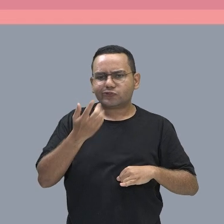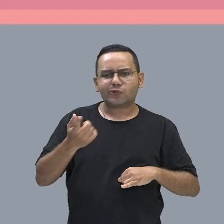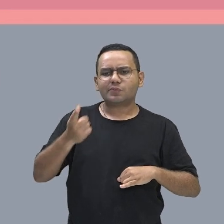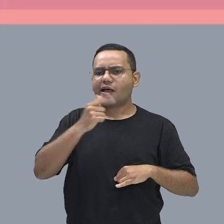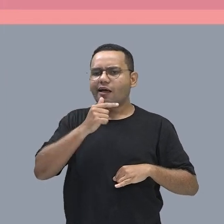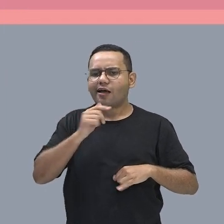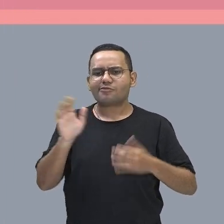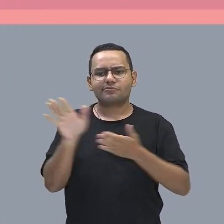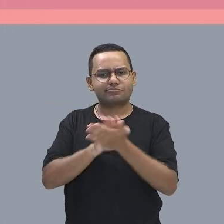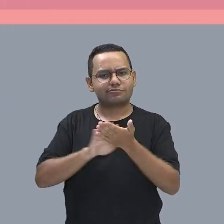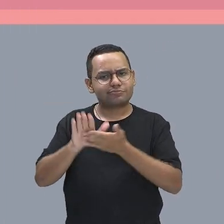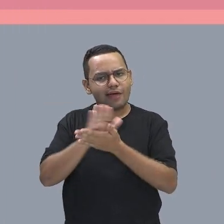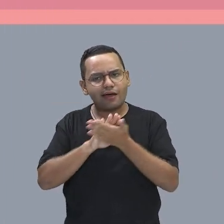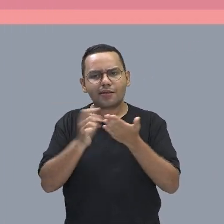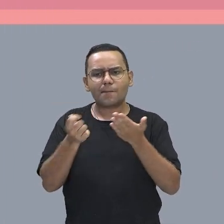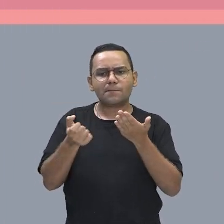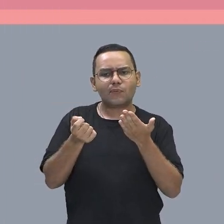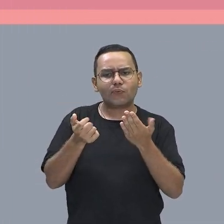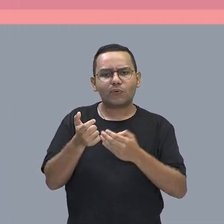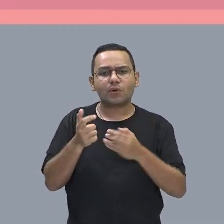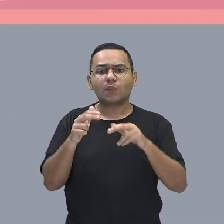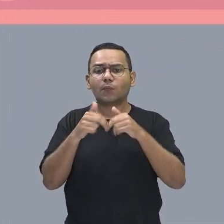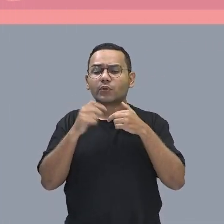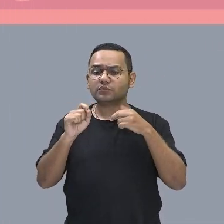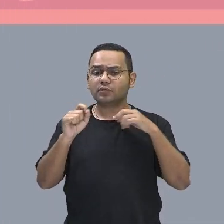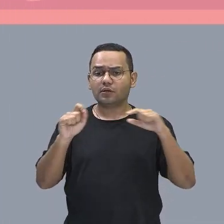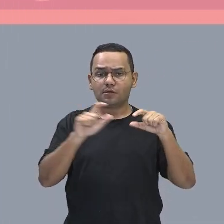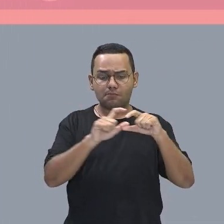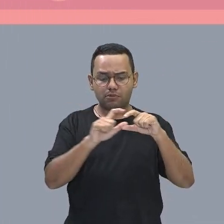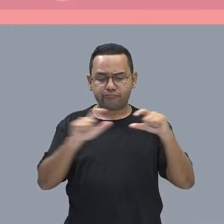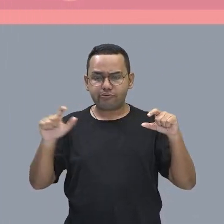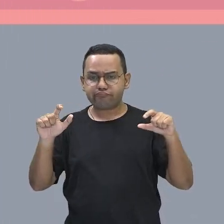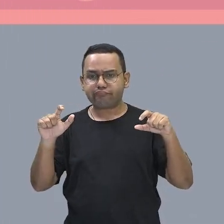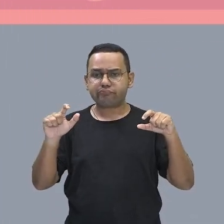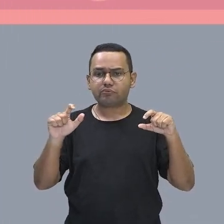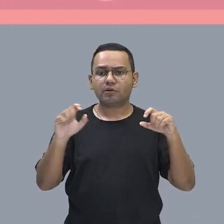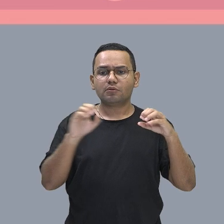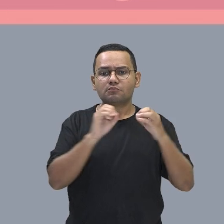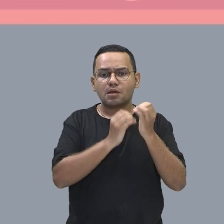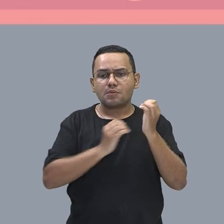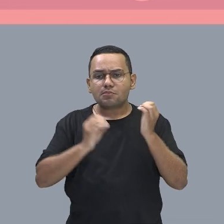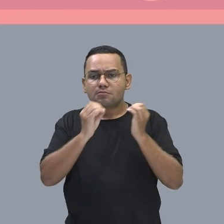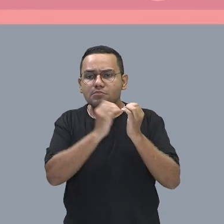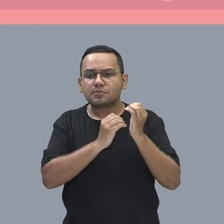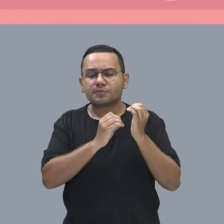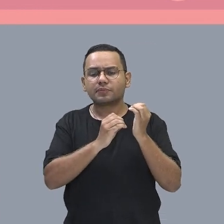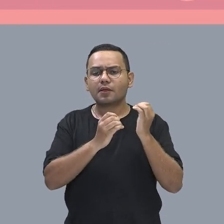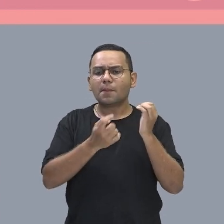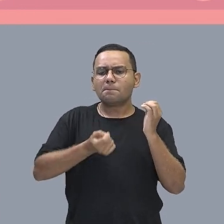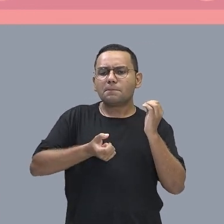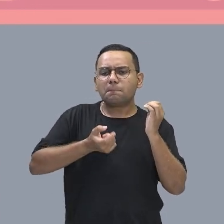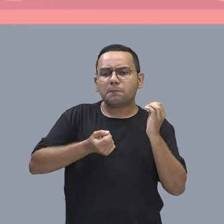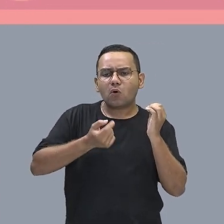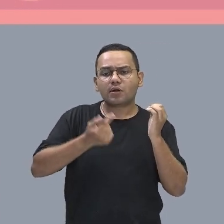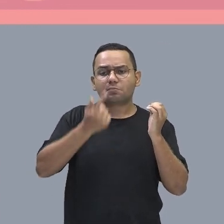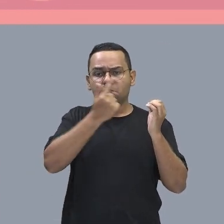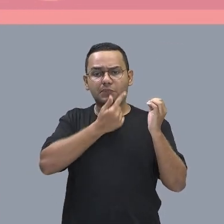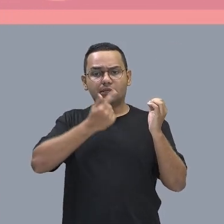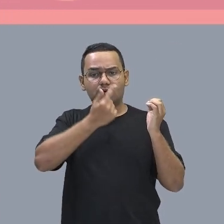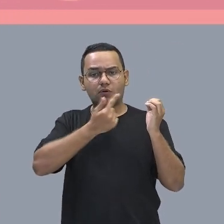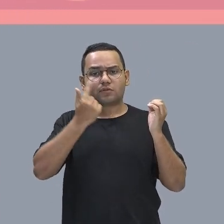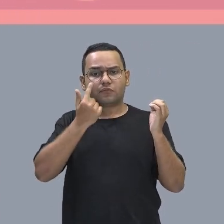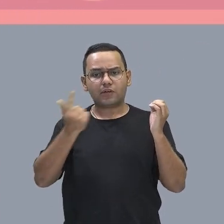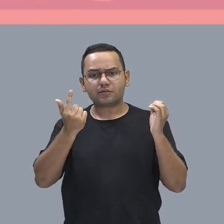por conta disso, o sangue dele está com uma quantidade muito baixa de glicose. Tá? Olha só aí as bolinhas